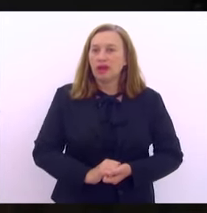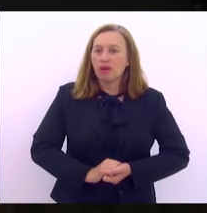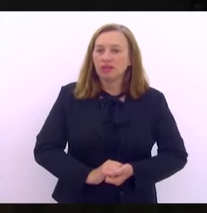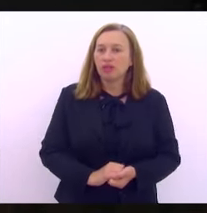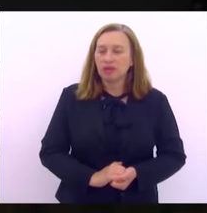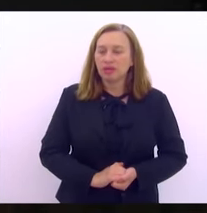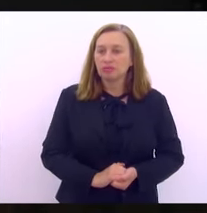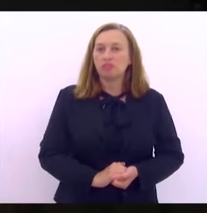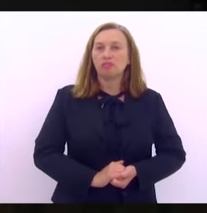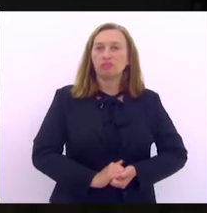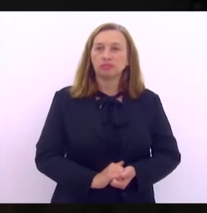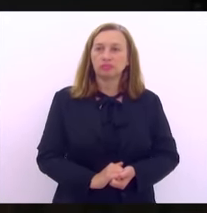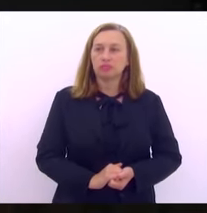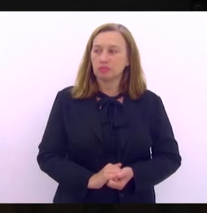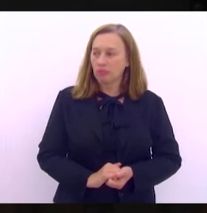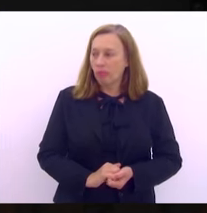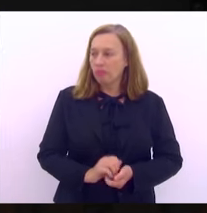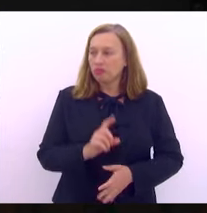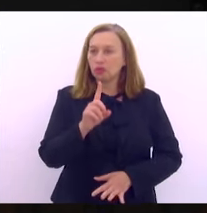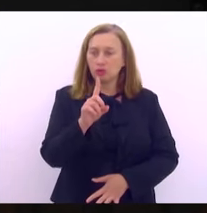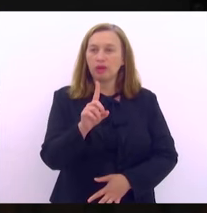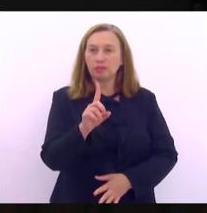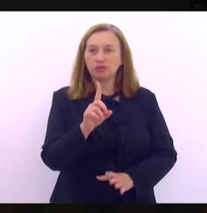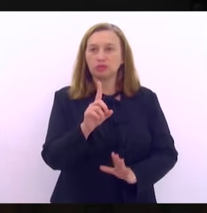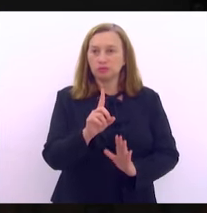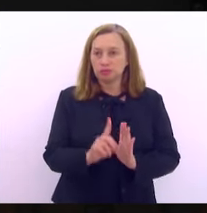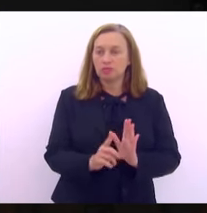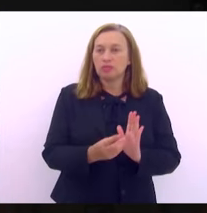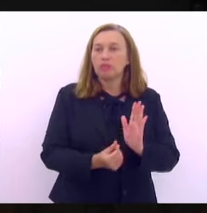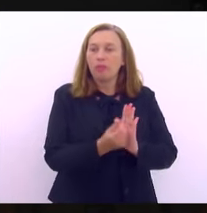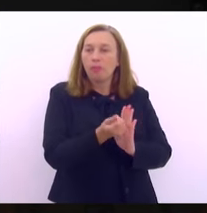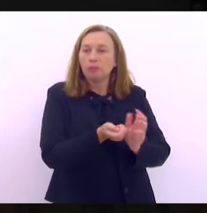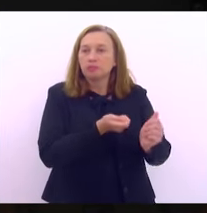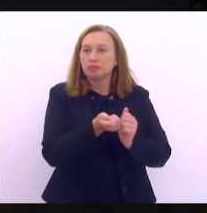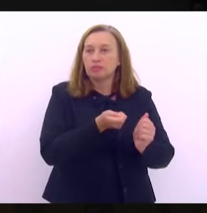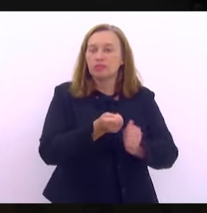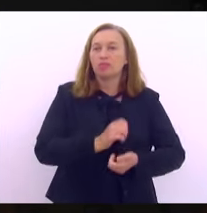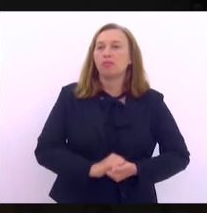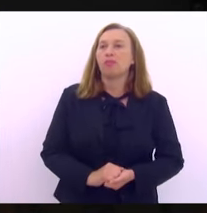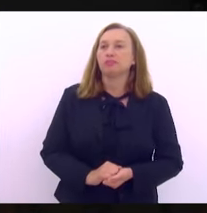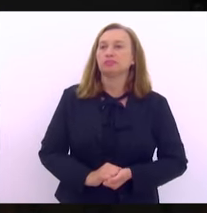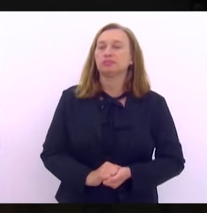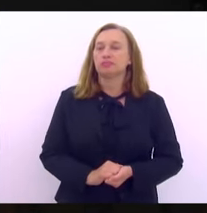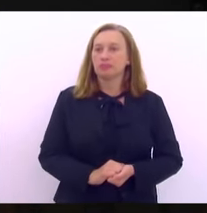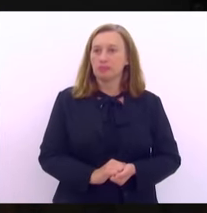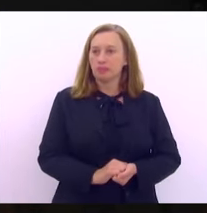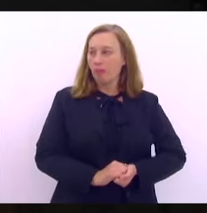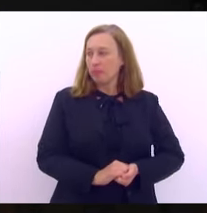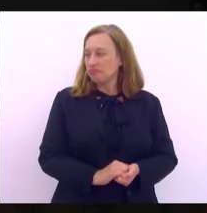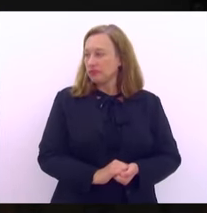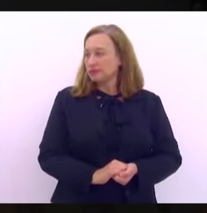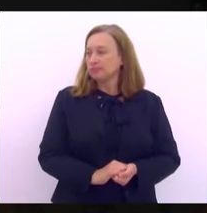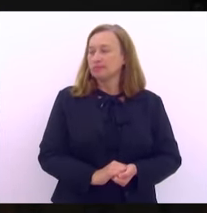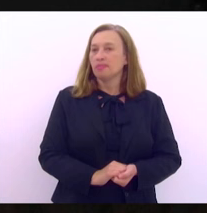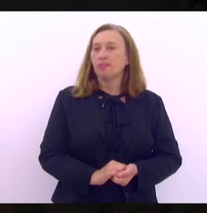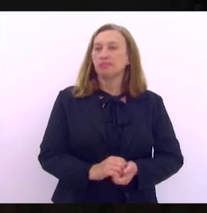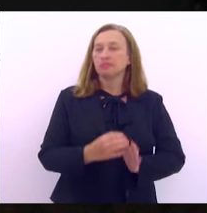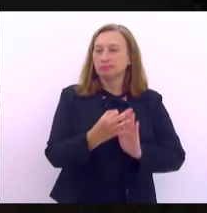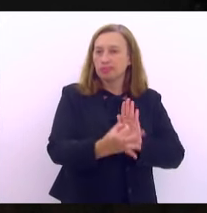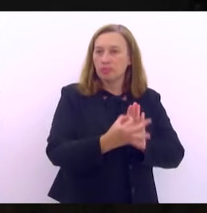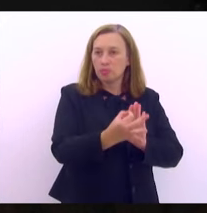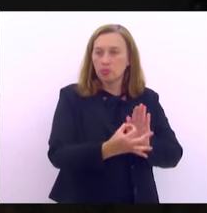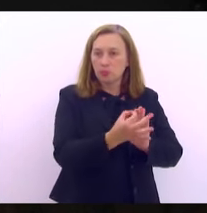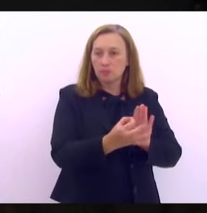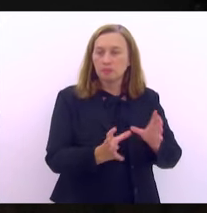das comissões de Defesa dos Direitos Humanos e Cidadania, Orçamento, Finanças, Fiscalização Financeira e Controle. Para emitir parecer